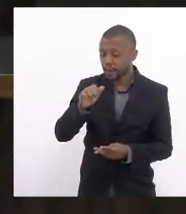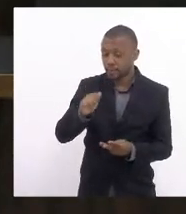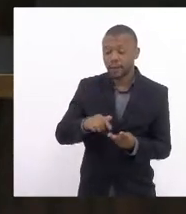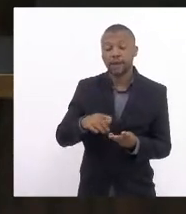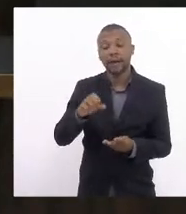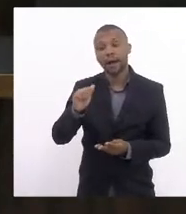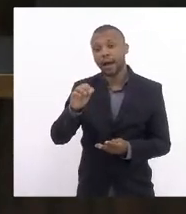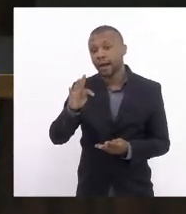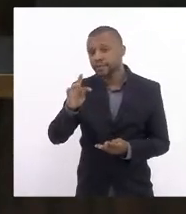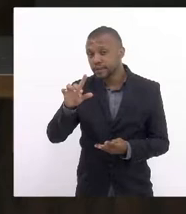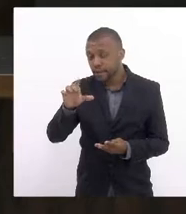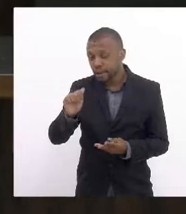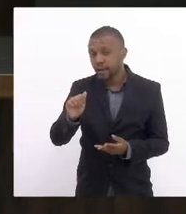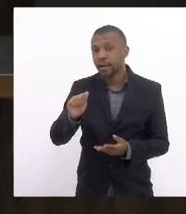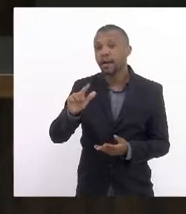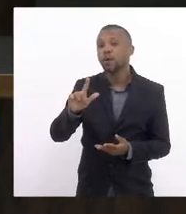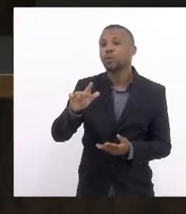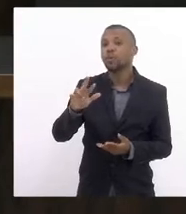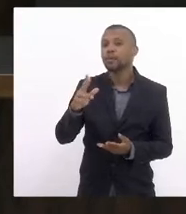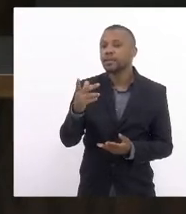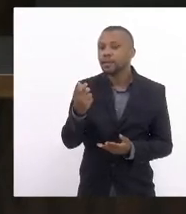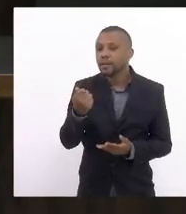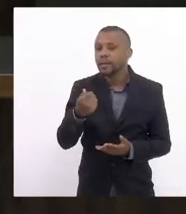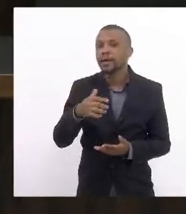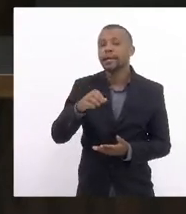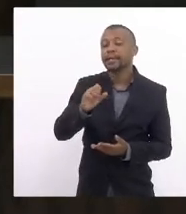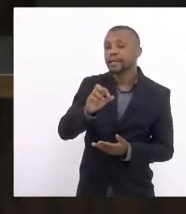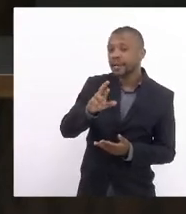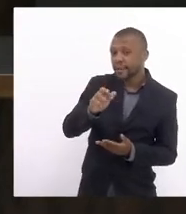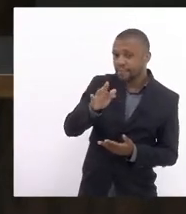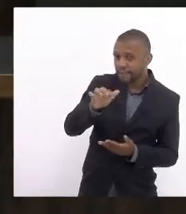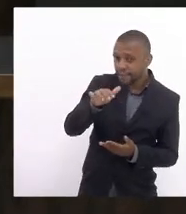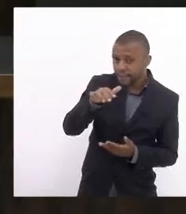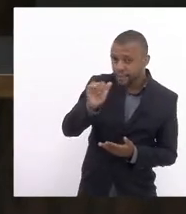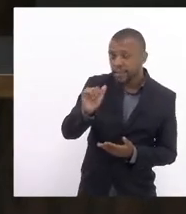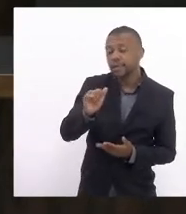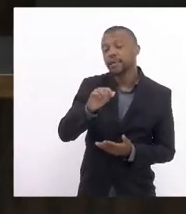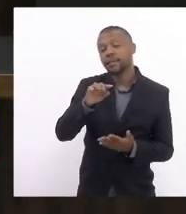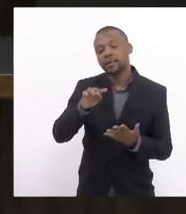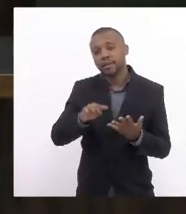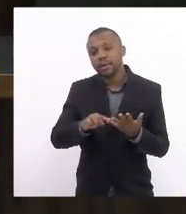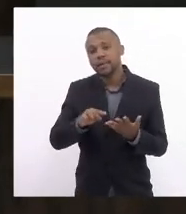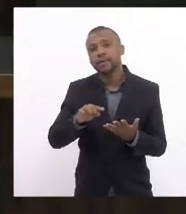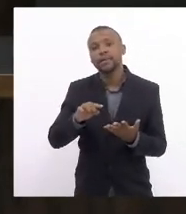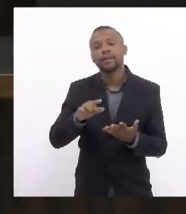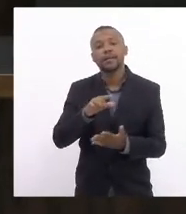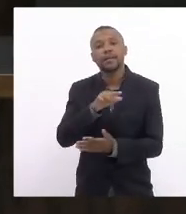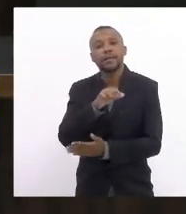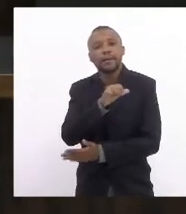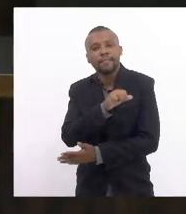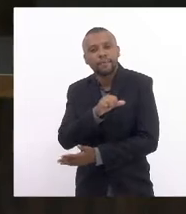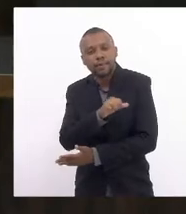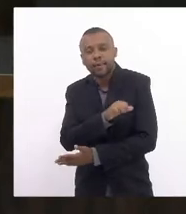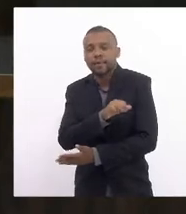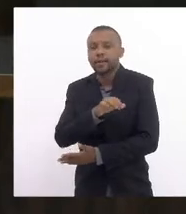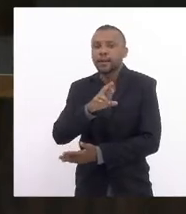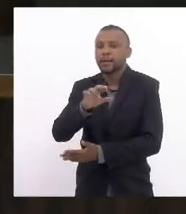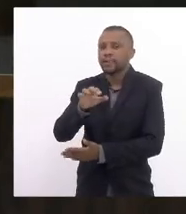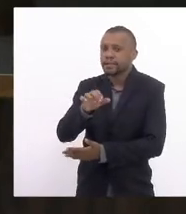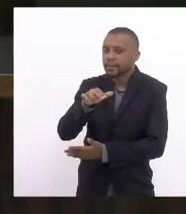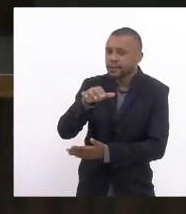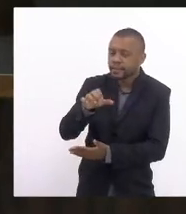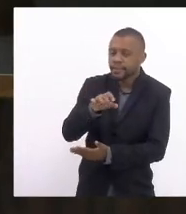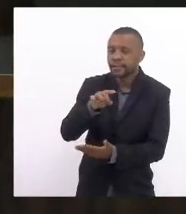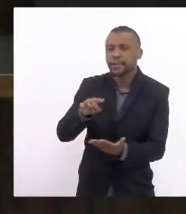deputada Lucinha, deputado Serafini, deputada enfermeira Rejane, deputada Renata Souza. Mais